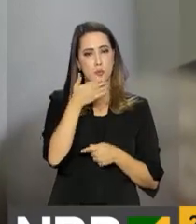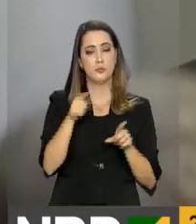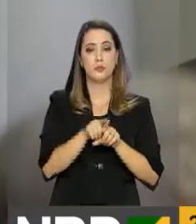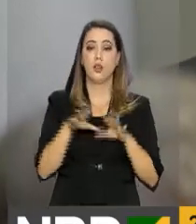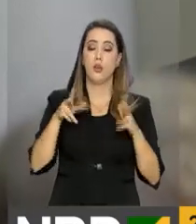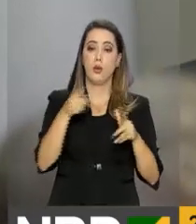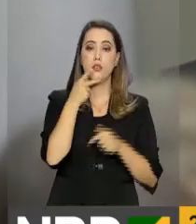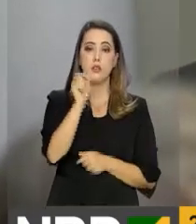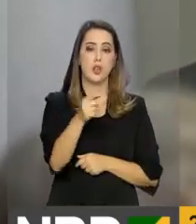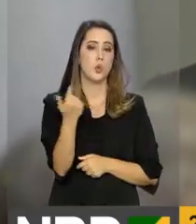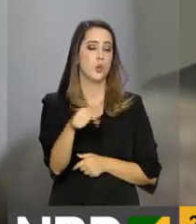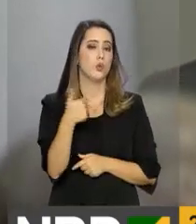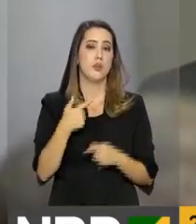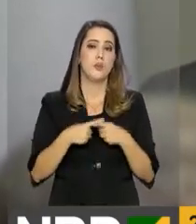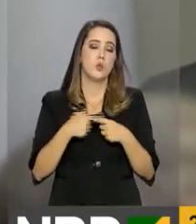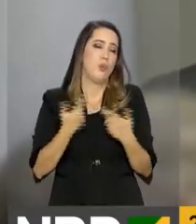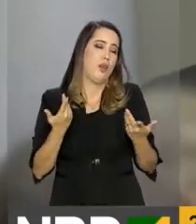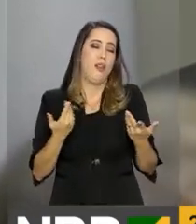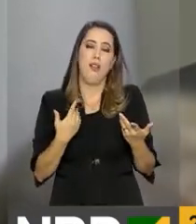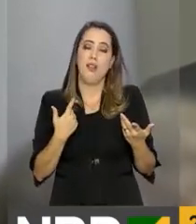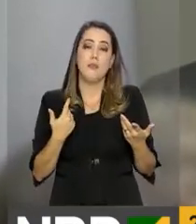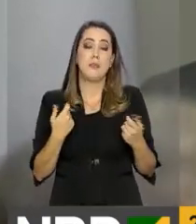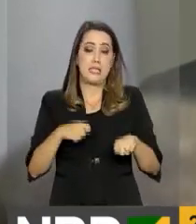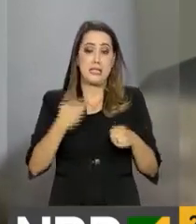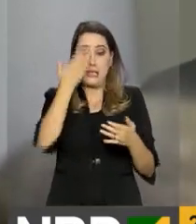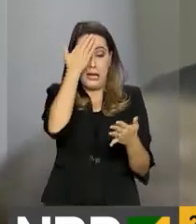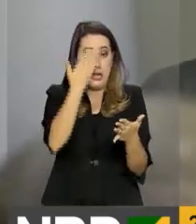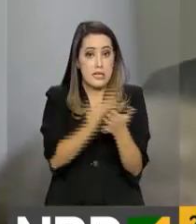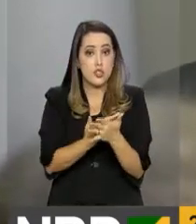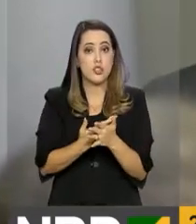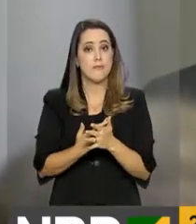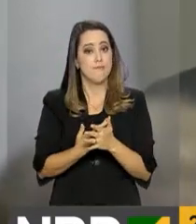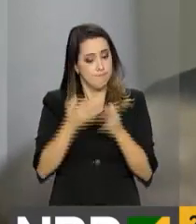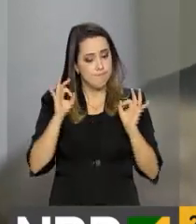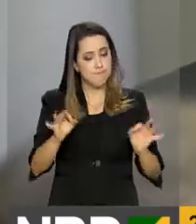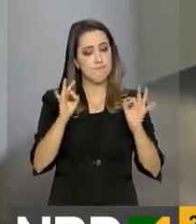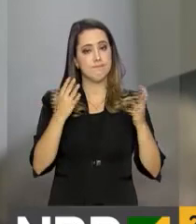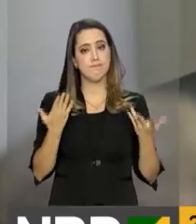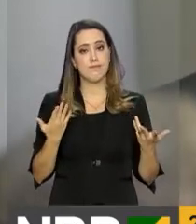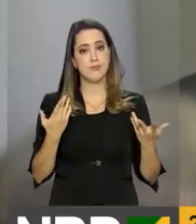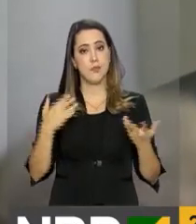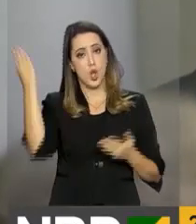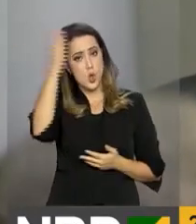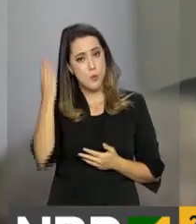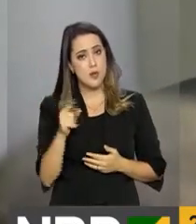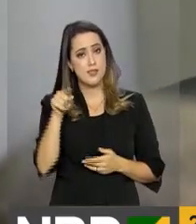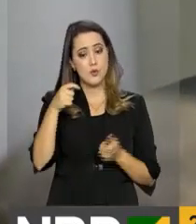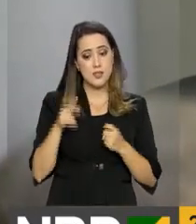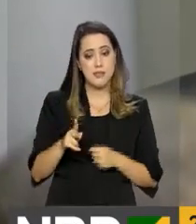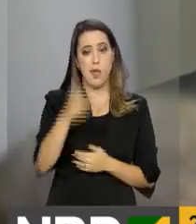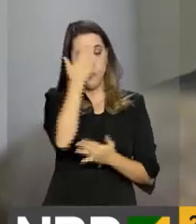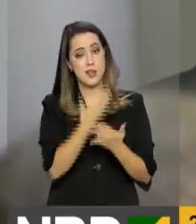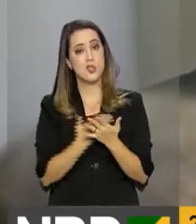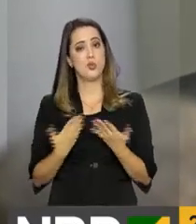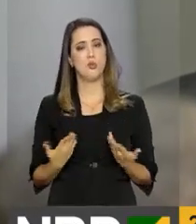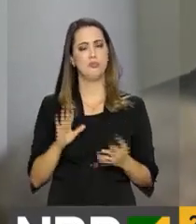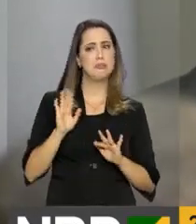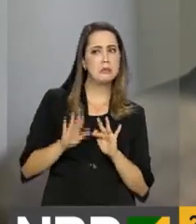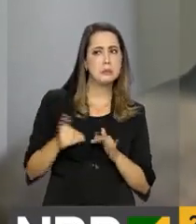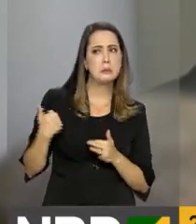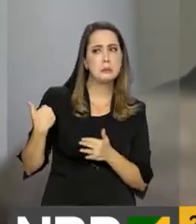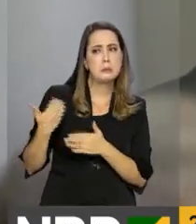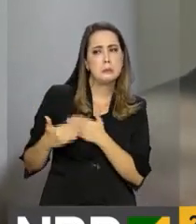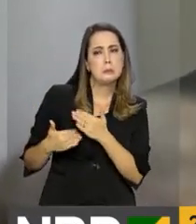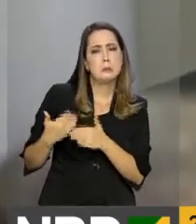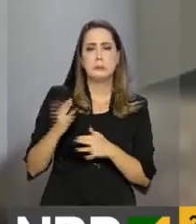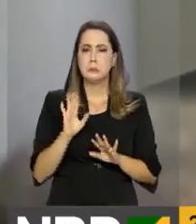quero dizer, nós não temos razão para pessimismo, nós temos razão para otimismo. E o brasileiro sempre foi otimista, mas de uns tempos para cá, de